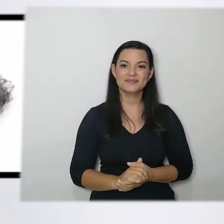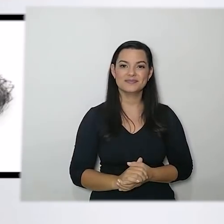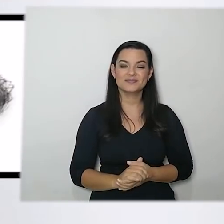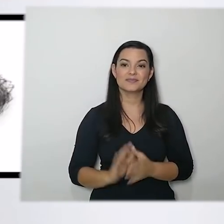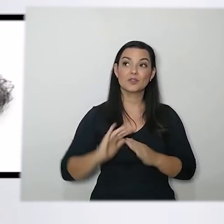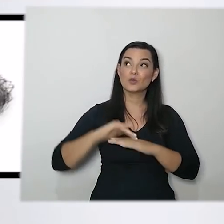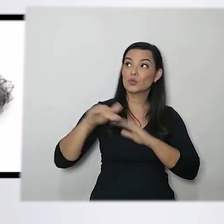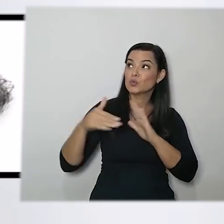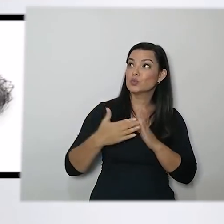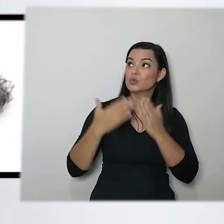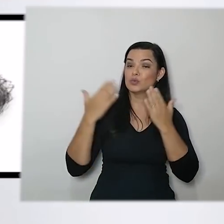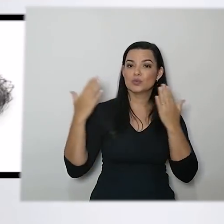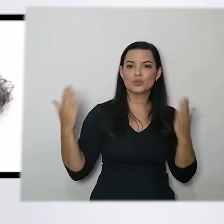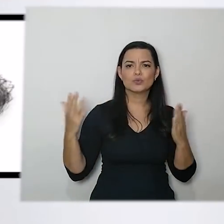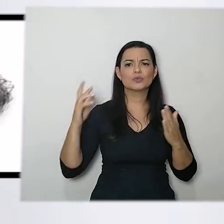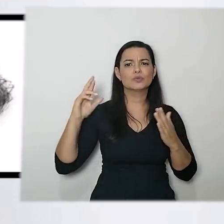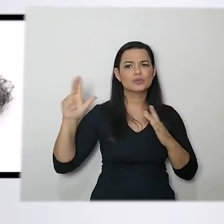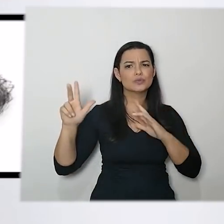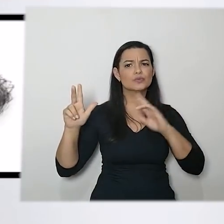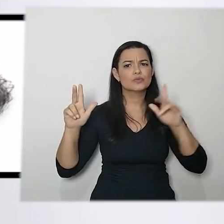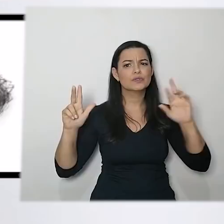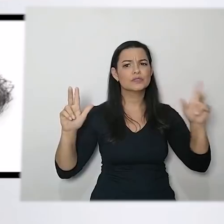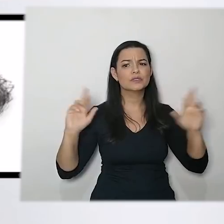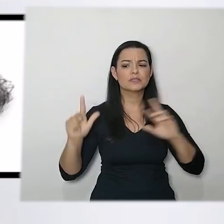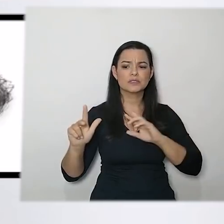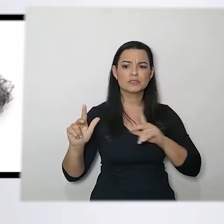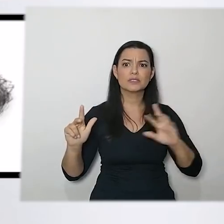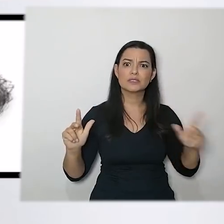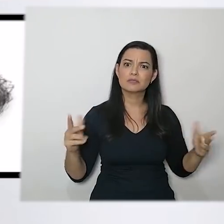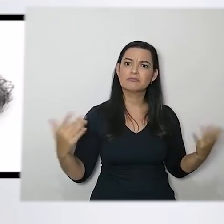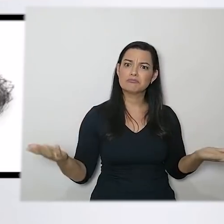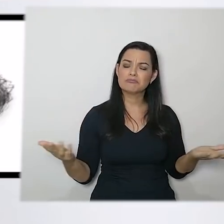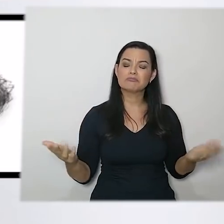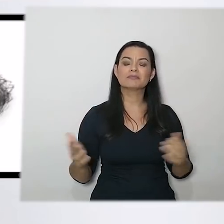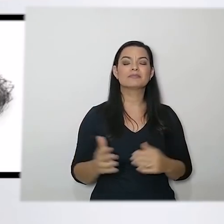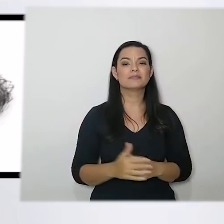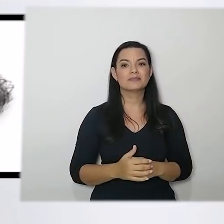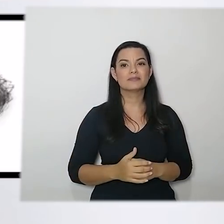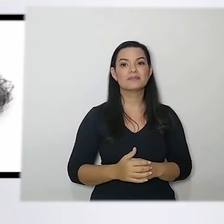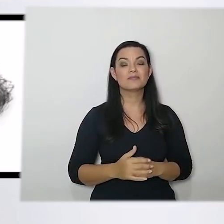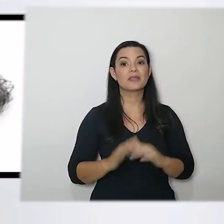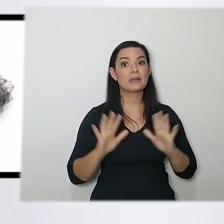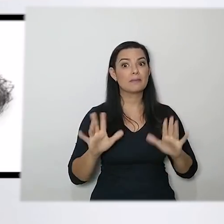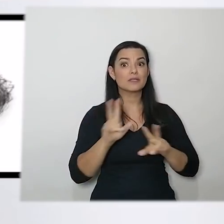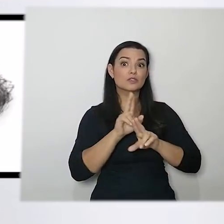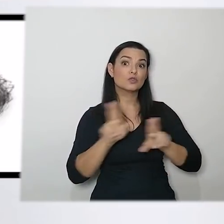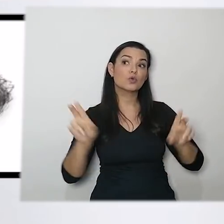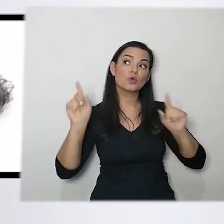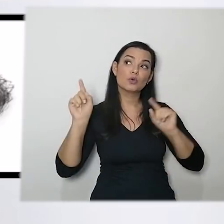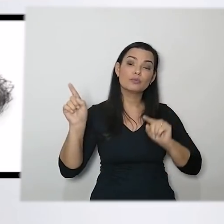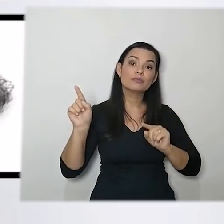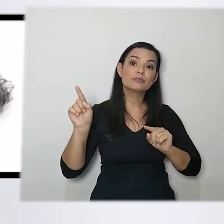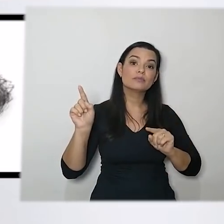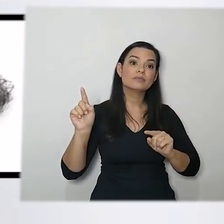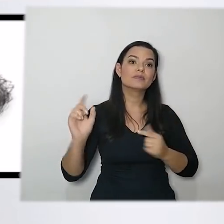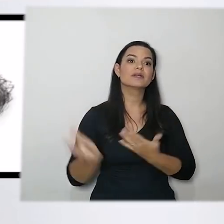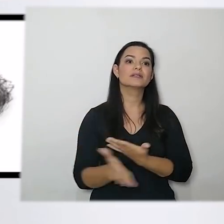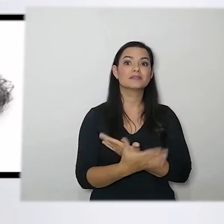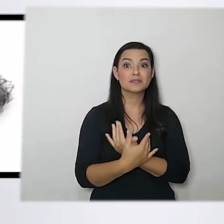São todos bem diferentes um do outro. Mas o nome dessa exposição é